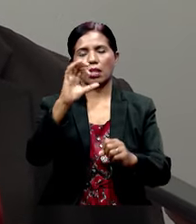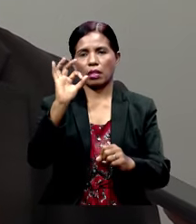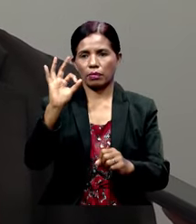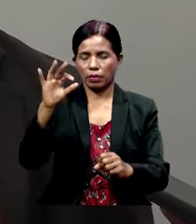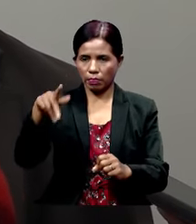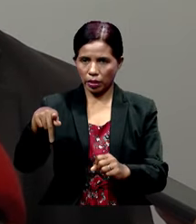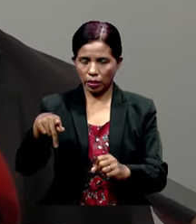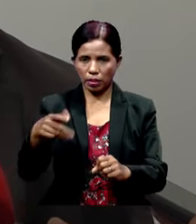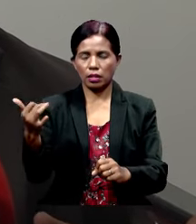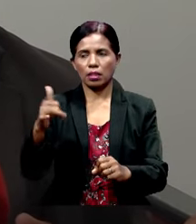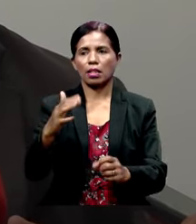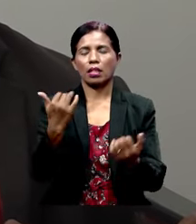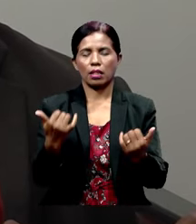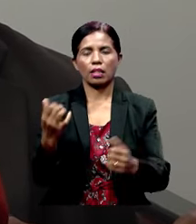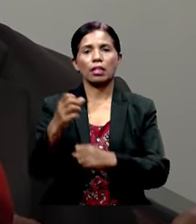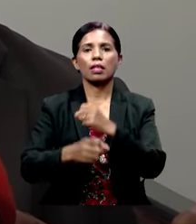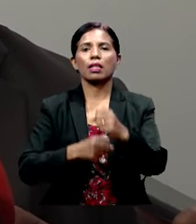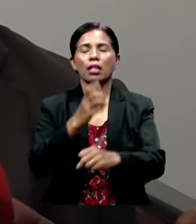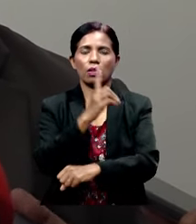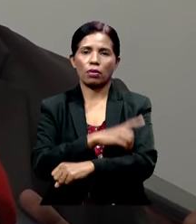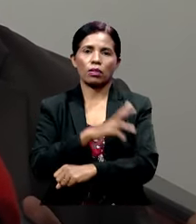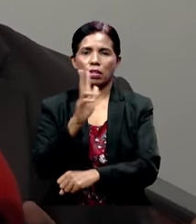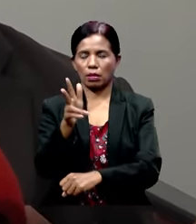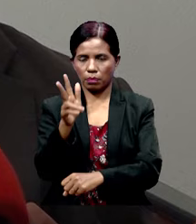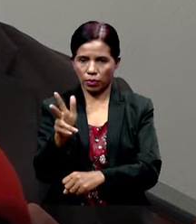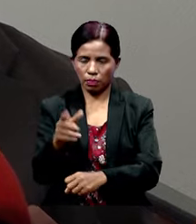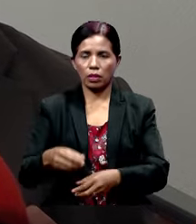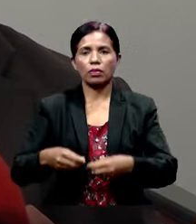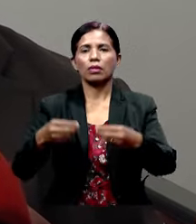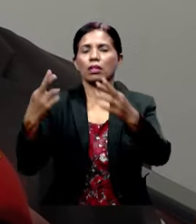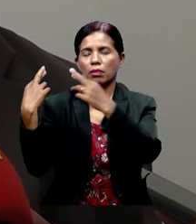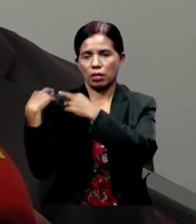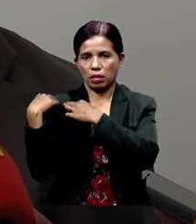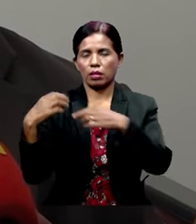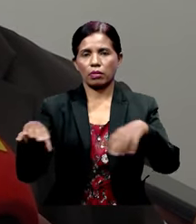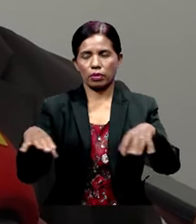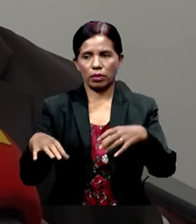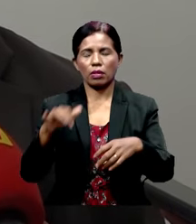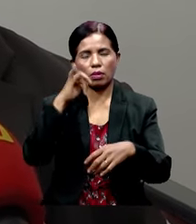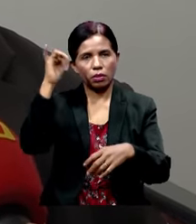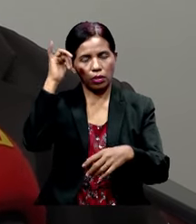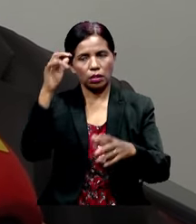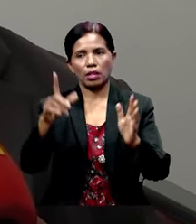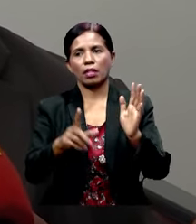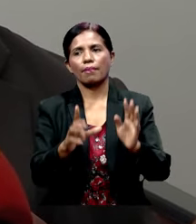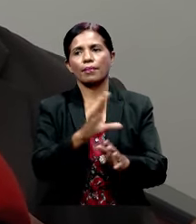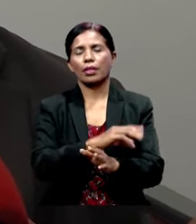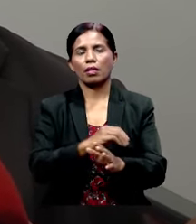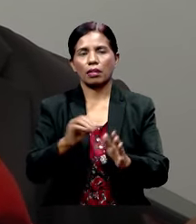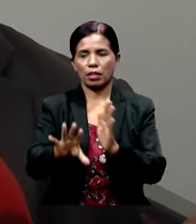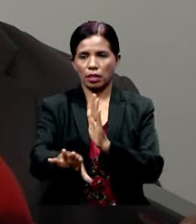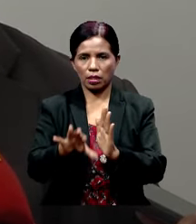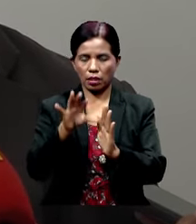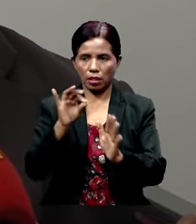de 30 dias. Então, pois forcei com a resolução do Governo União, que nomeia